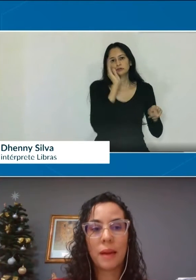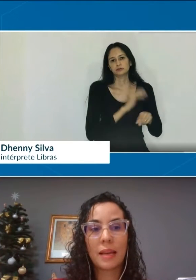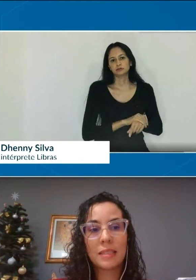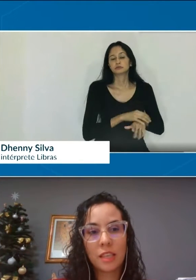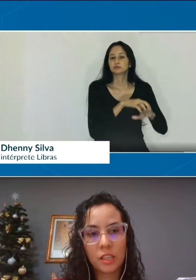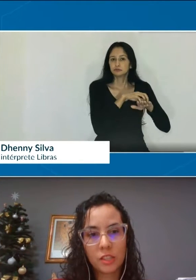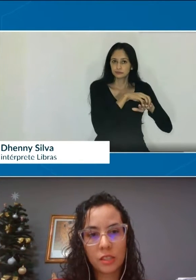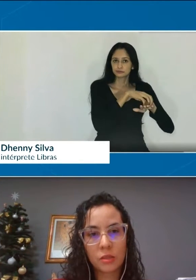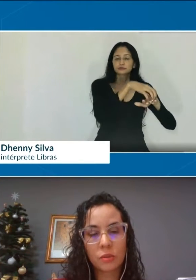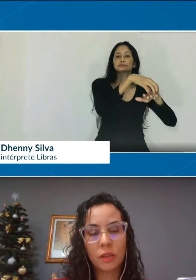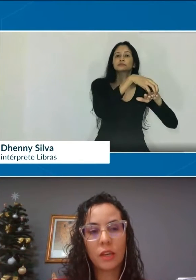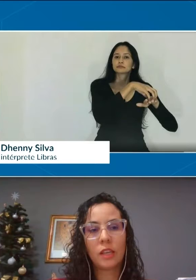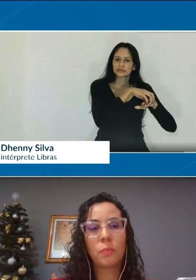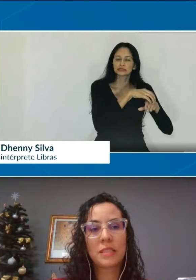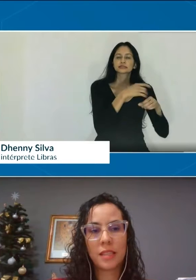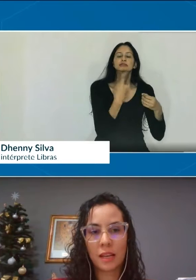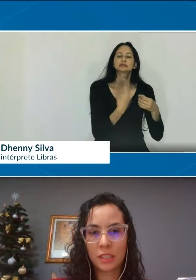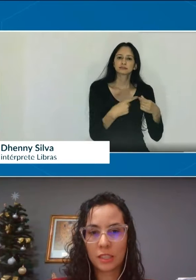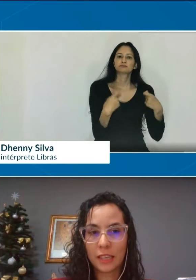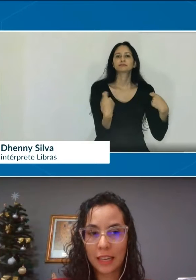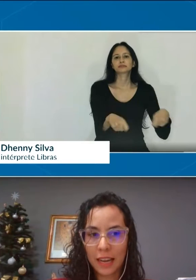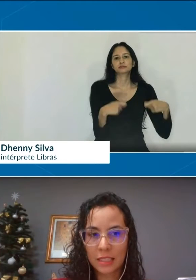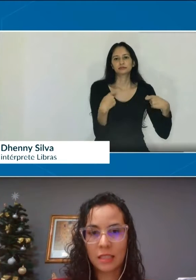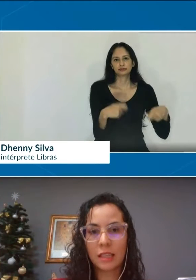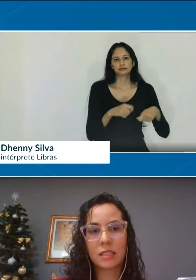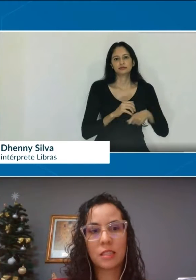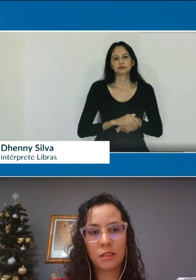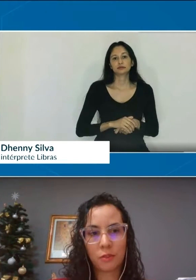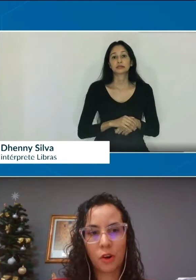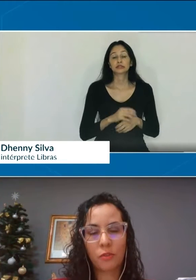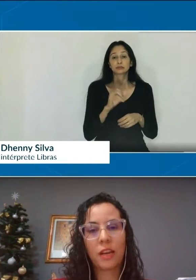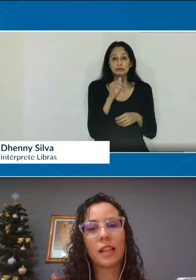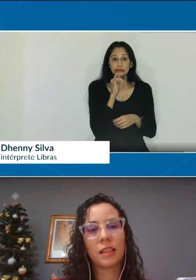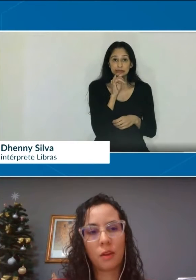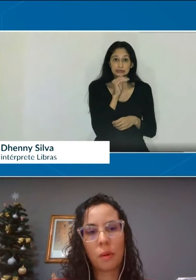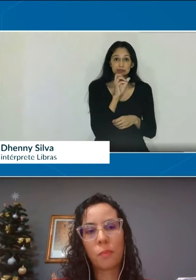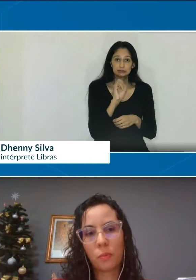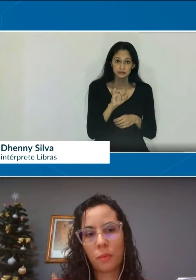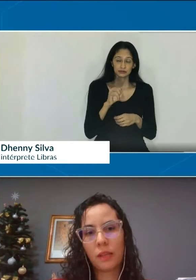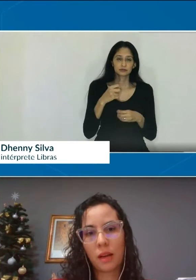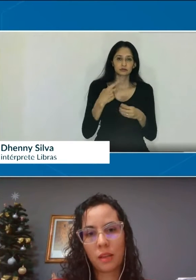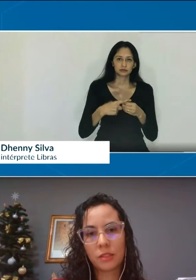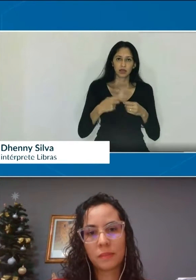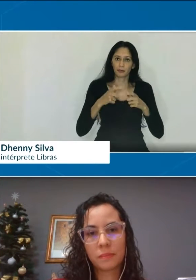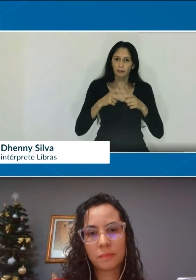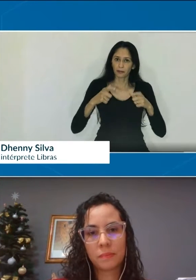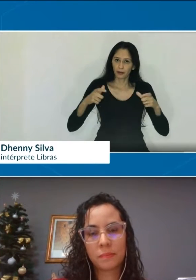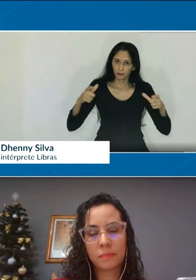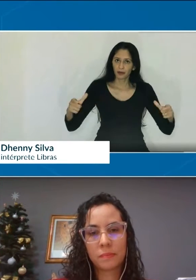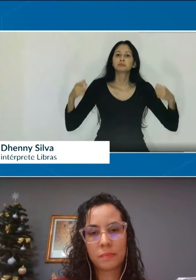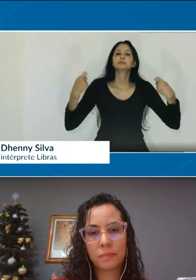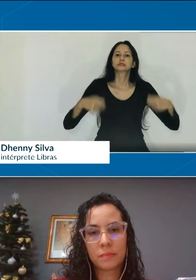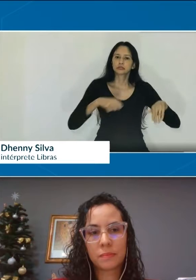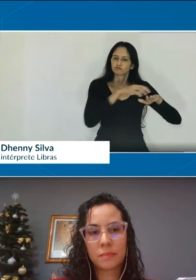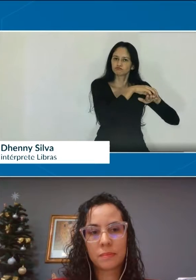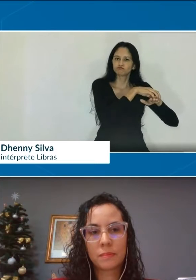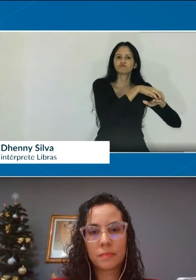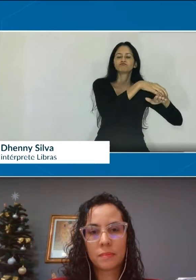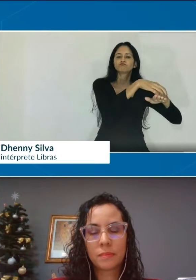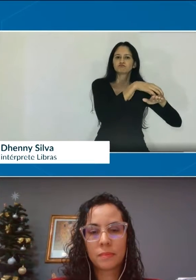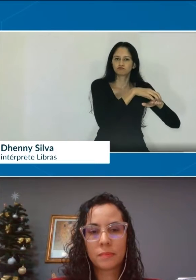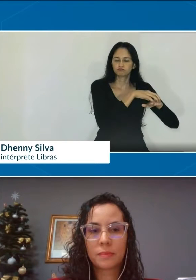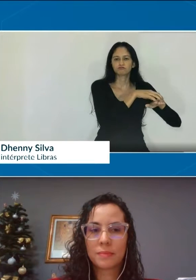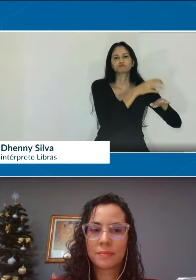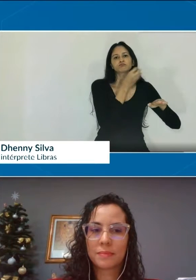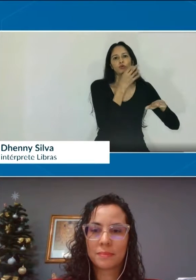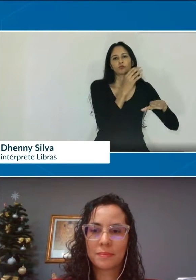urbana exige isso. E uma cidade que cresce, que se desenvolve, ela tem uma boa mobilidade. Perfeito.